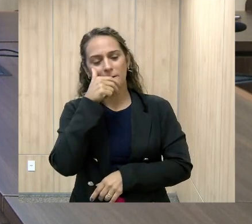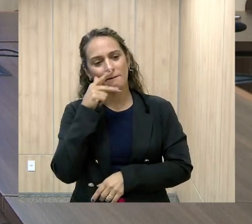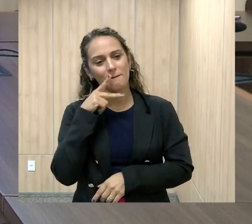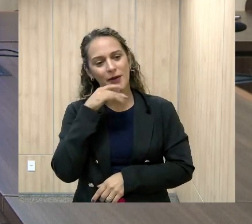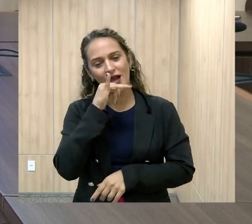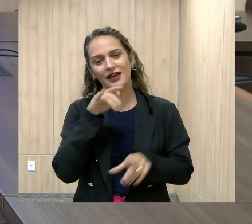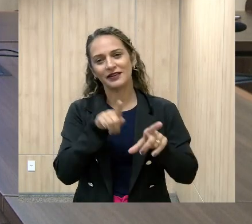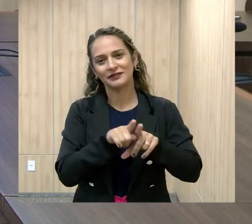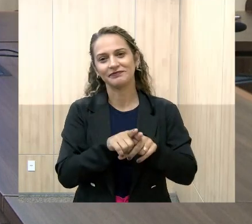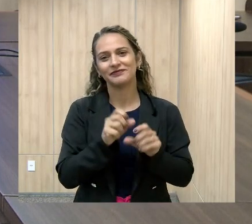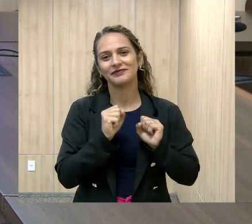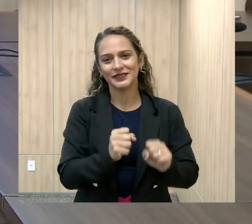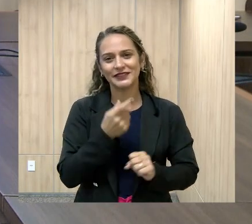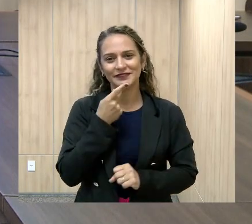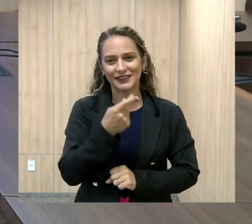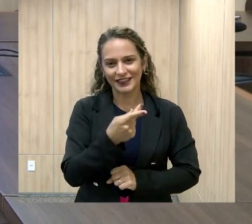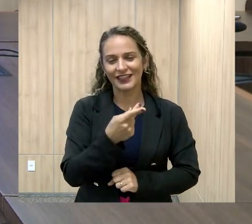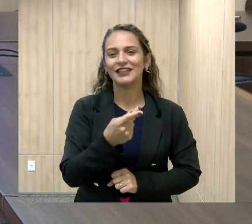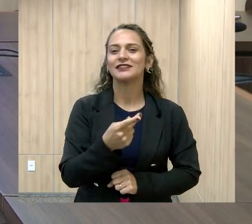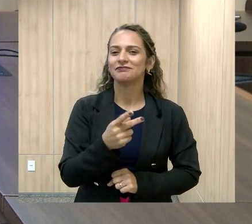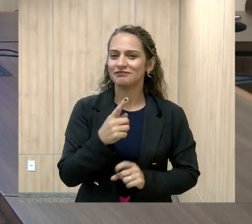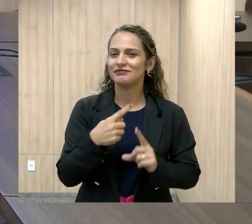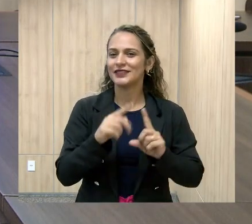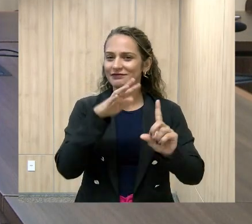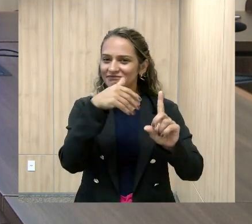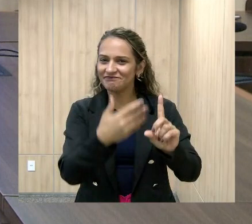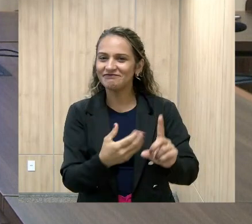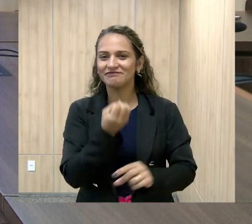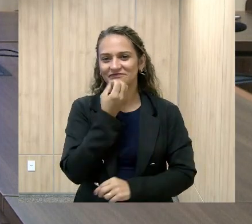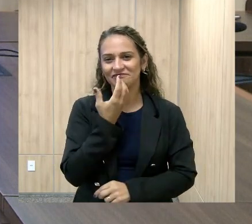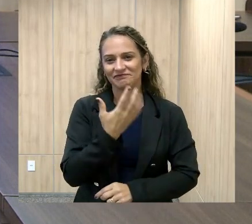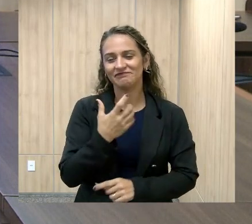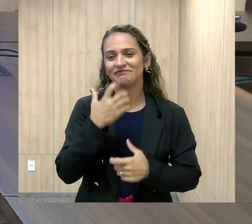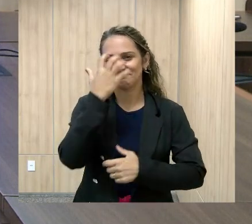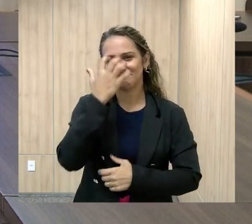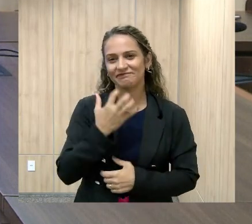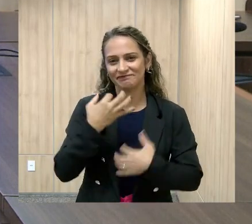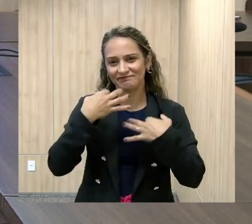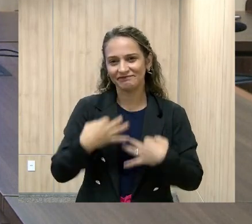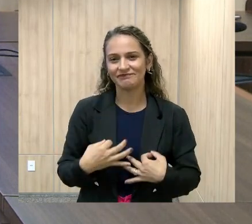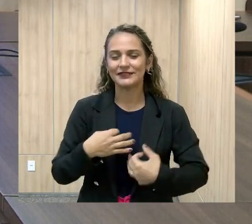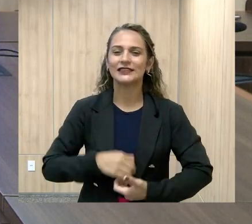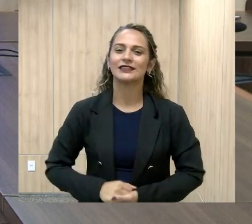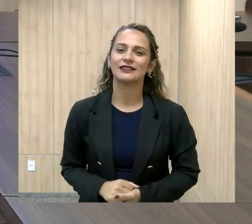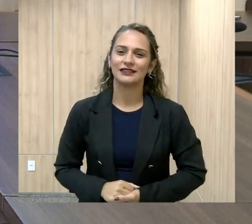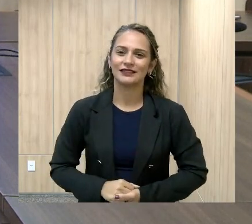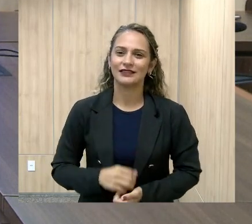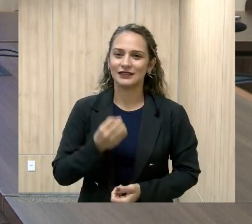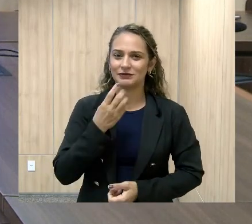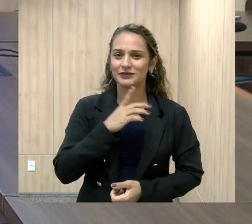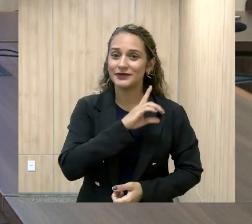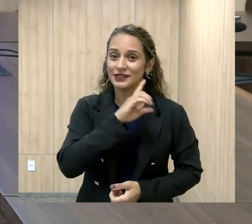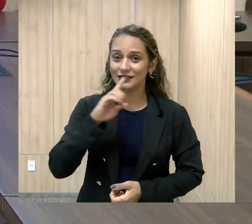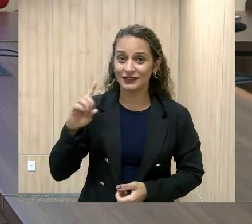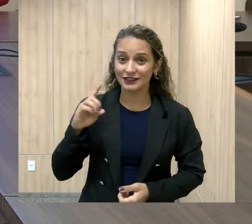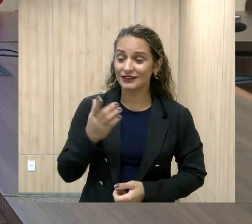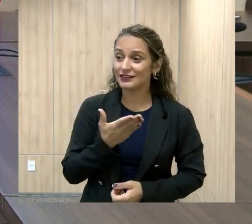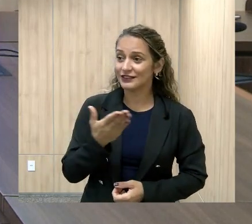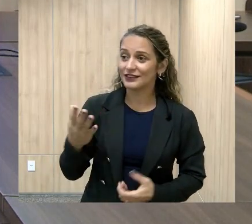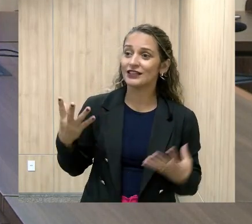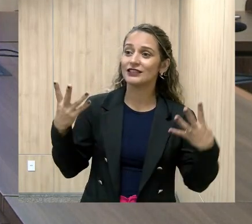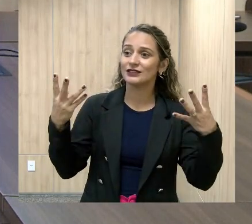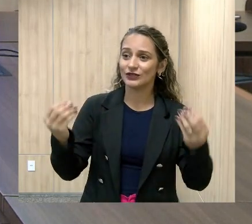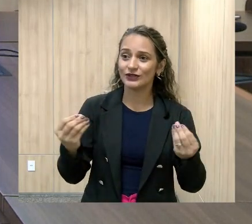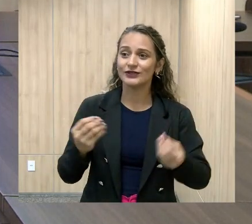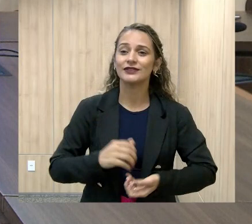e assim deixar a palavra para você mas os elogios são extremamente sinceros muito bom dia a todos